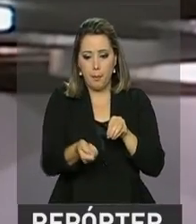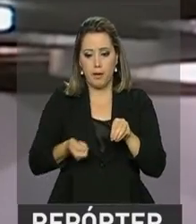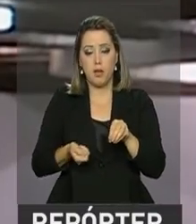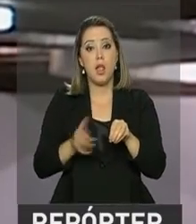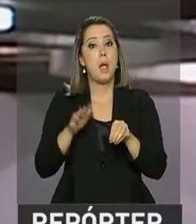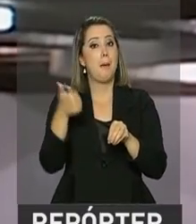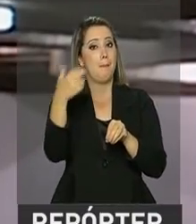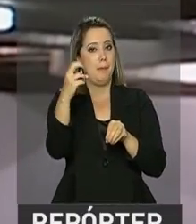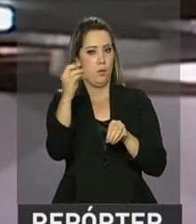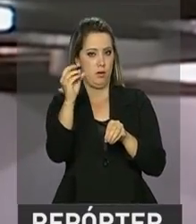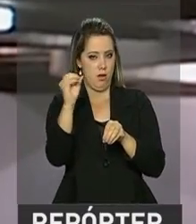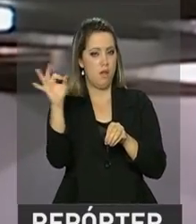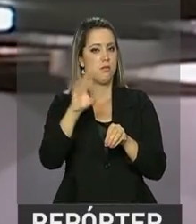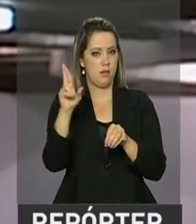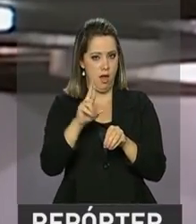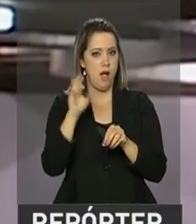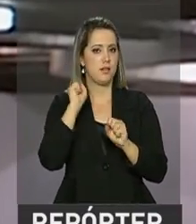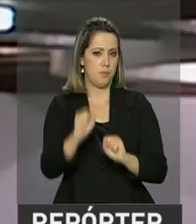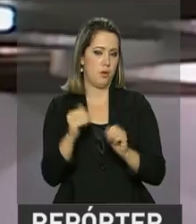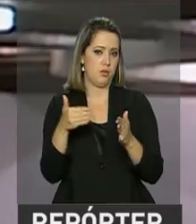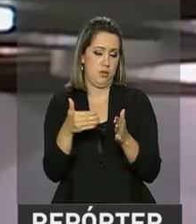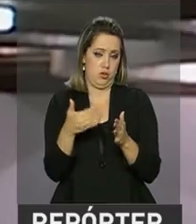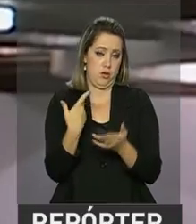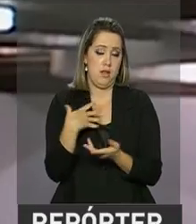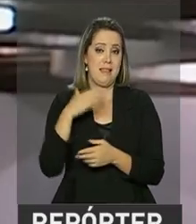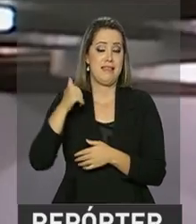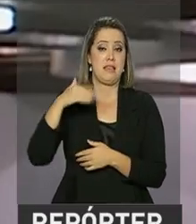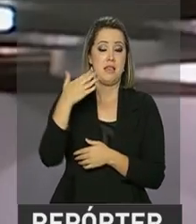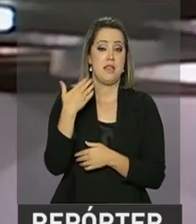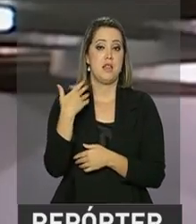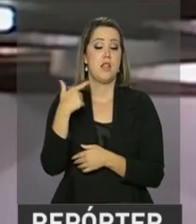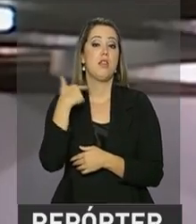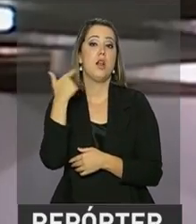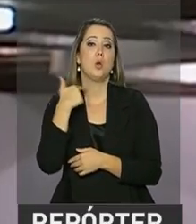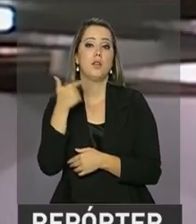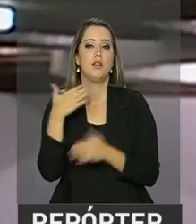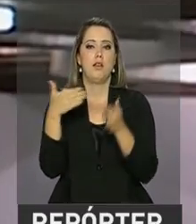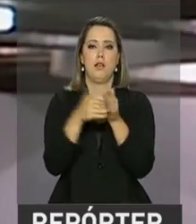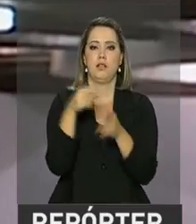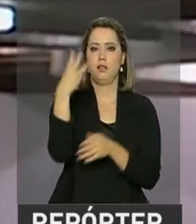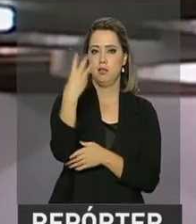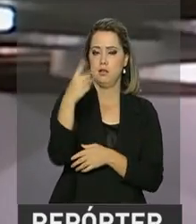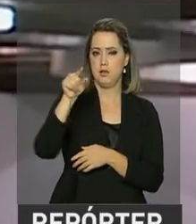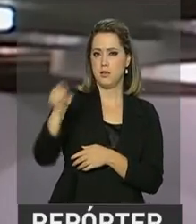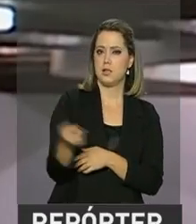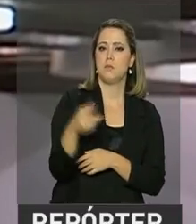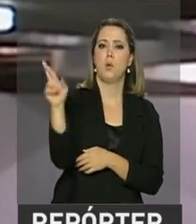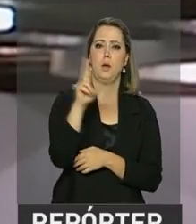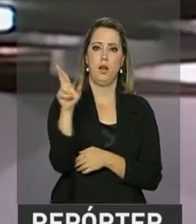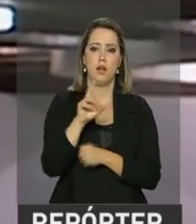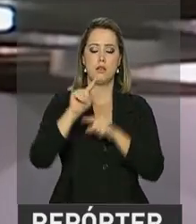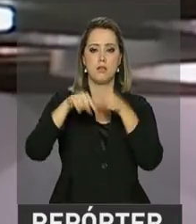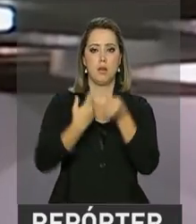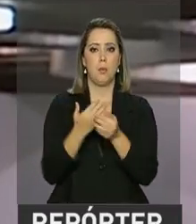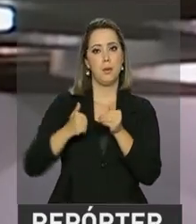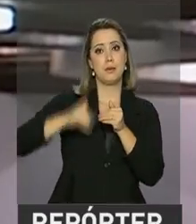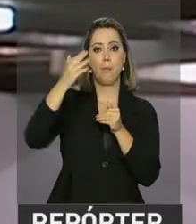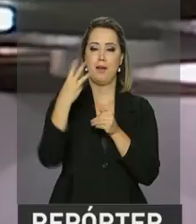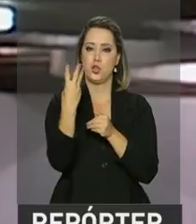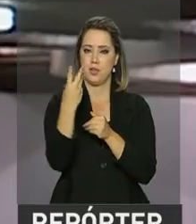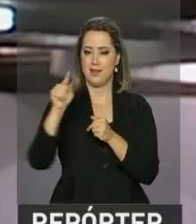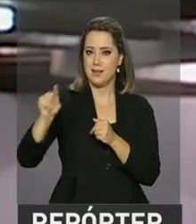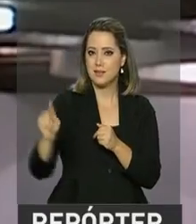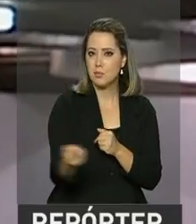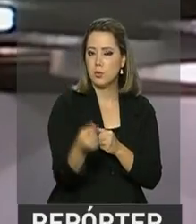nos lotéricos usando cartão de cidadão e ass 100 eles podem sacar até R 3.000 né acima de r$ 3.000 eles podem procurar